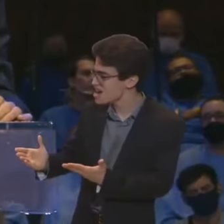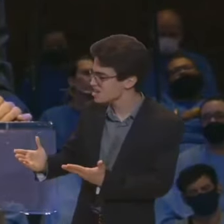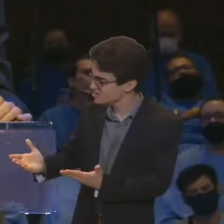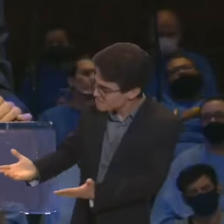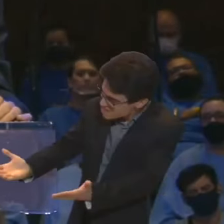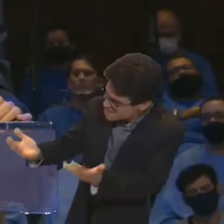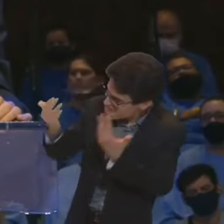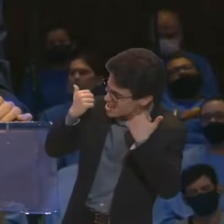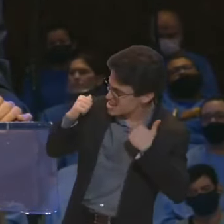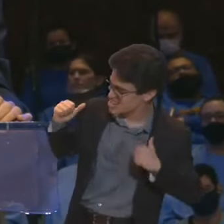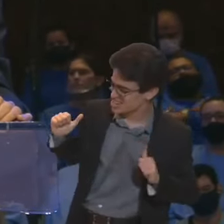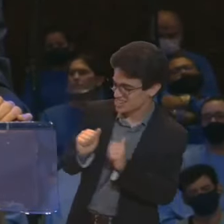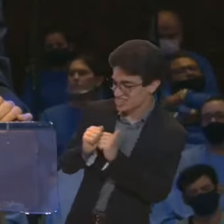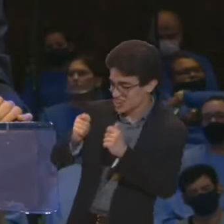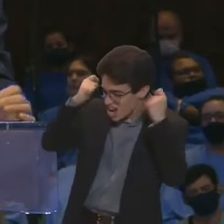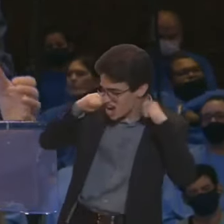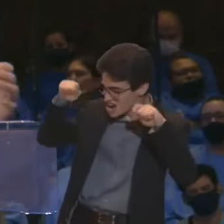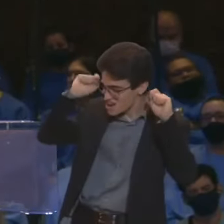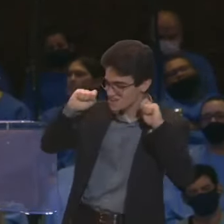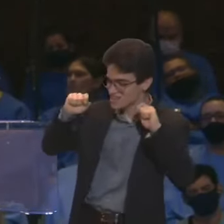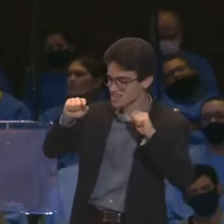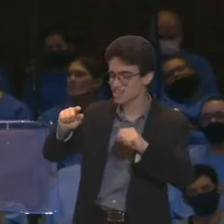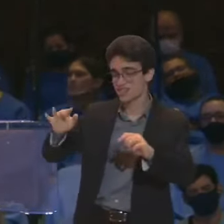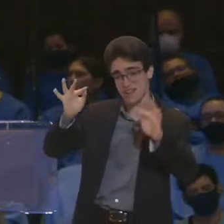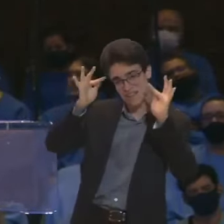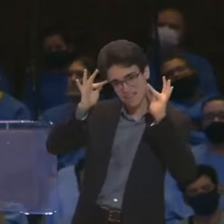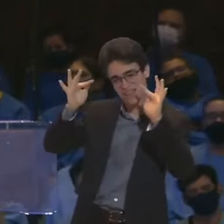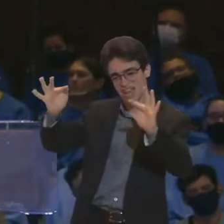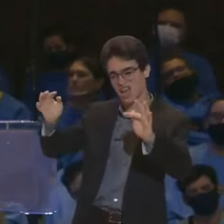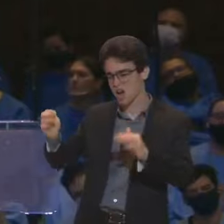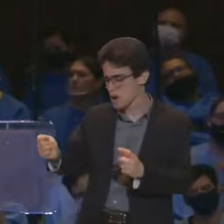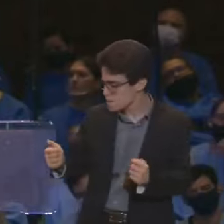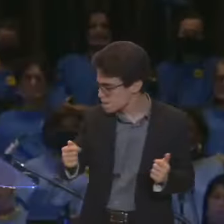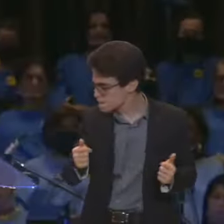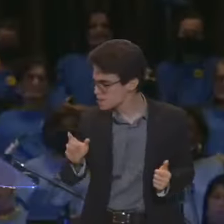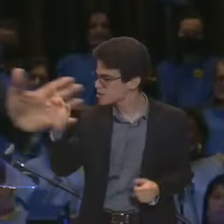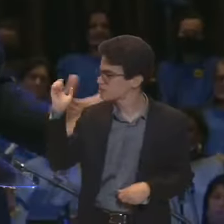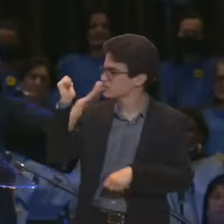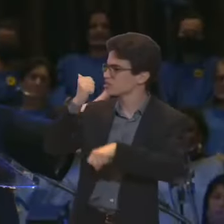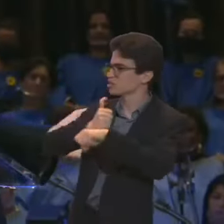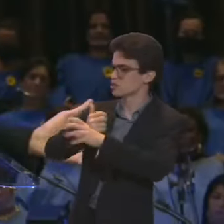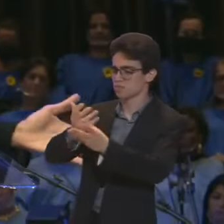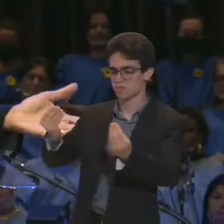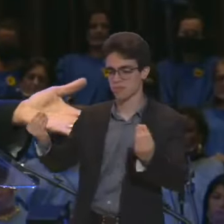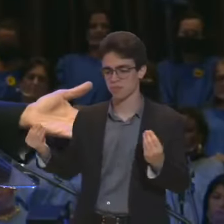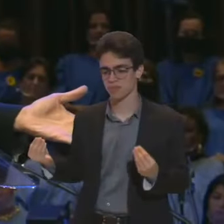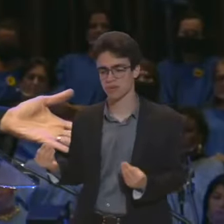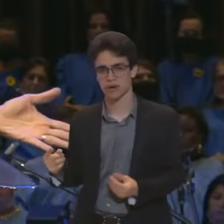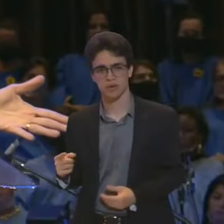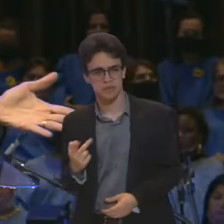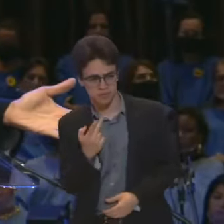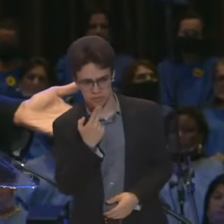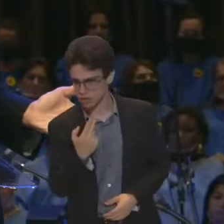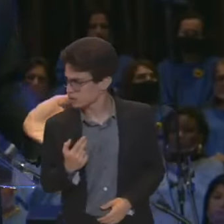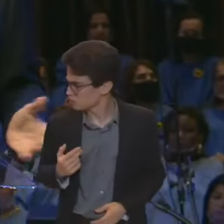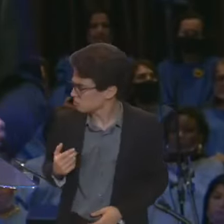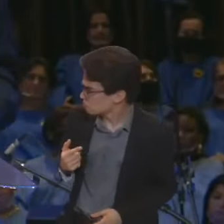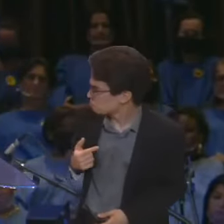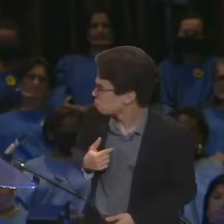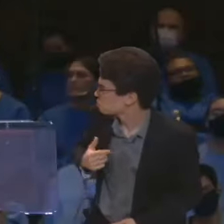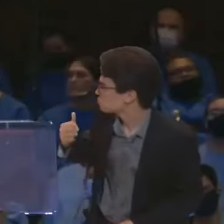do meu Pai, fostes fiel no pouco, sobre muito te colocarei. E as ovelhas estão tomando: que conversa é essa? Não estou